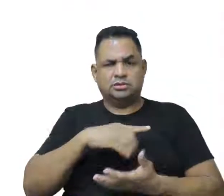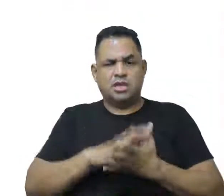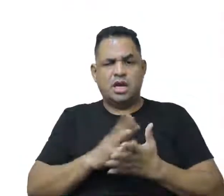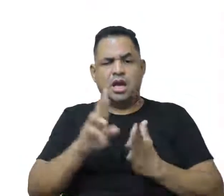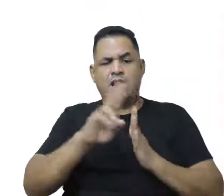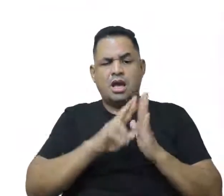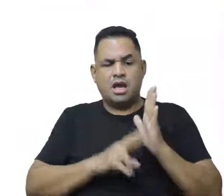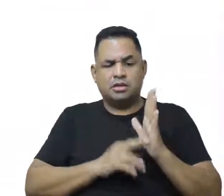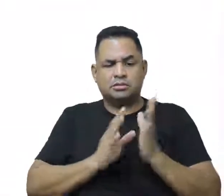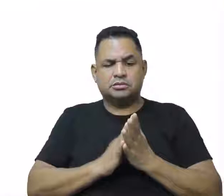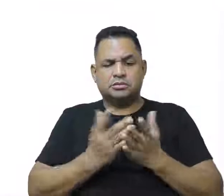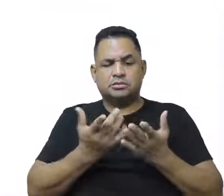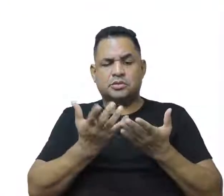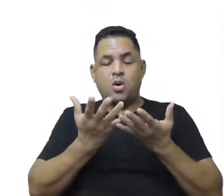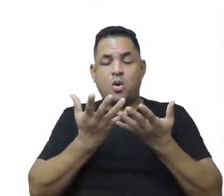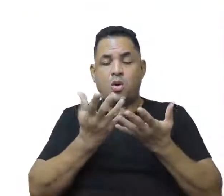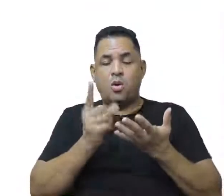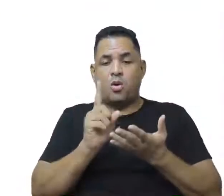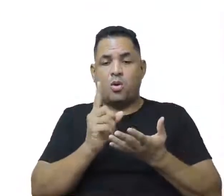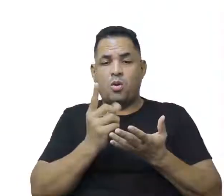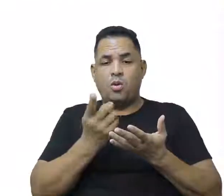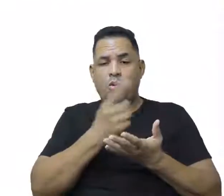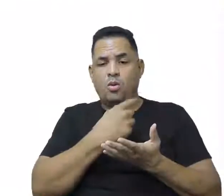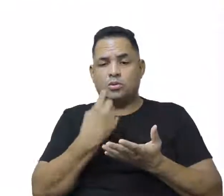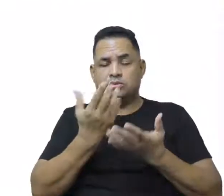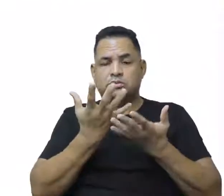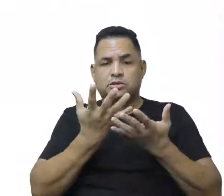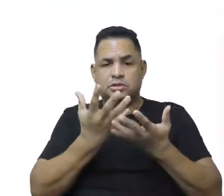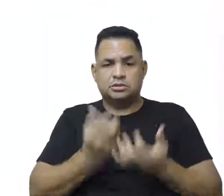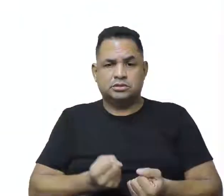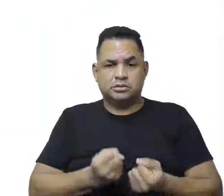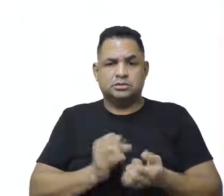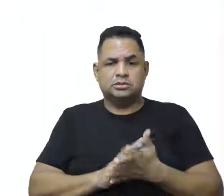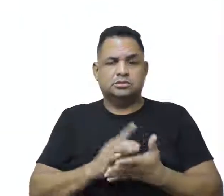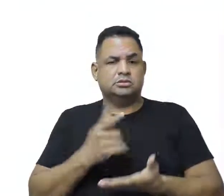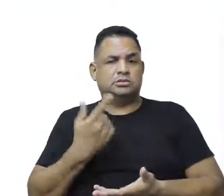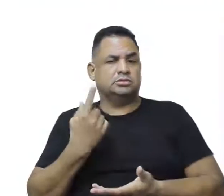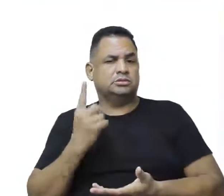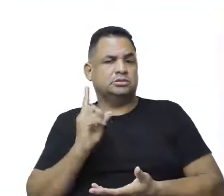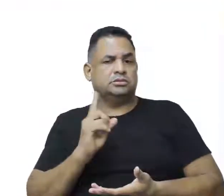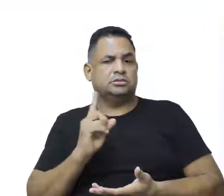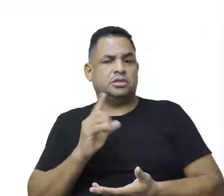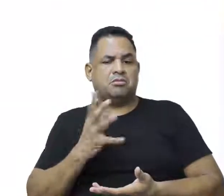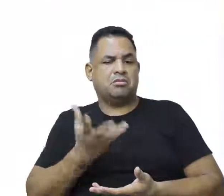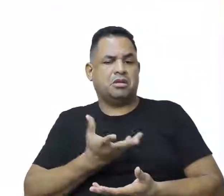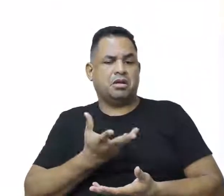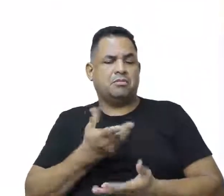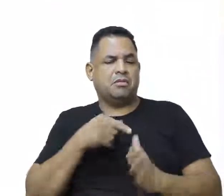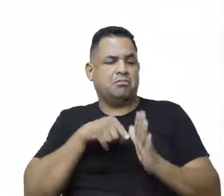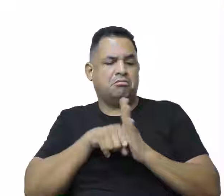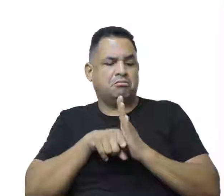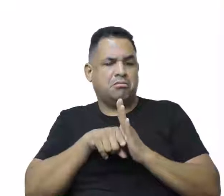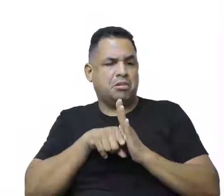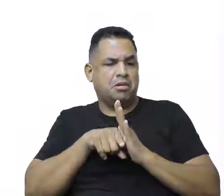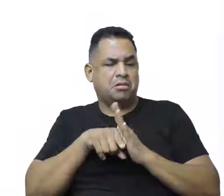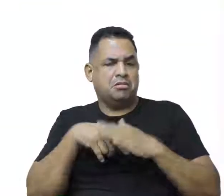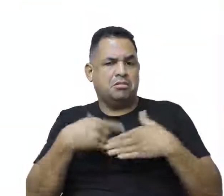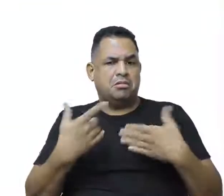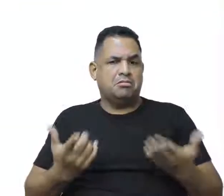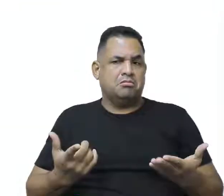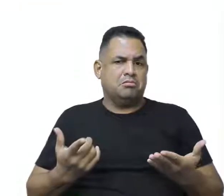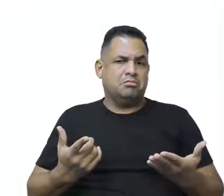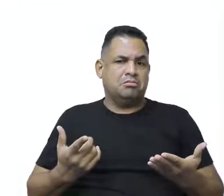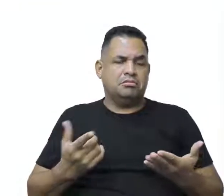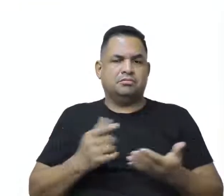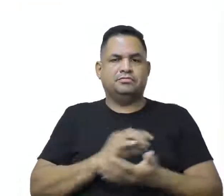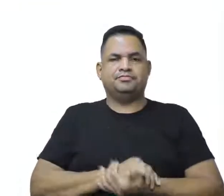e acha que é normal e que a gente nem ousa questionar, né? Que são regras que não estão escritas